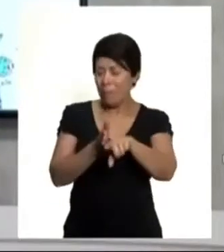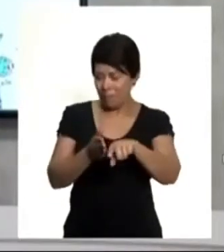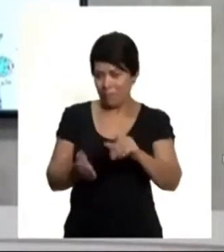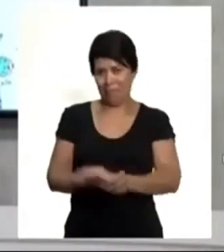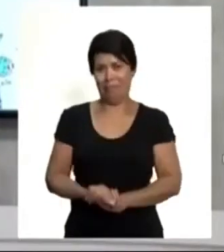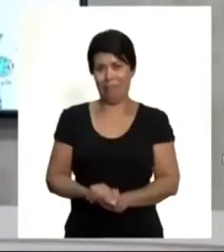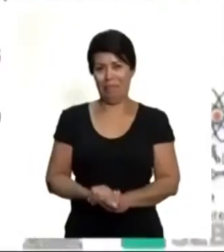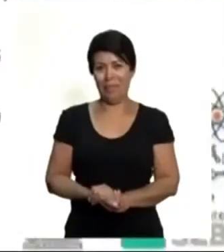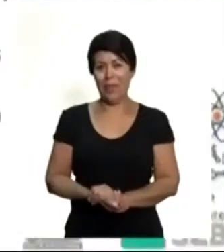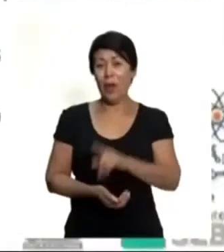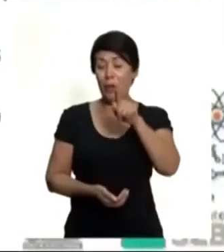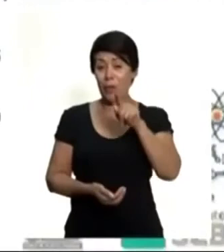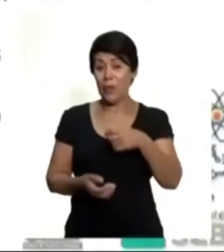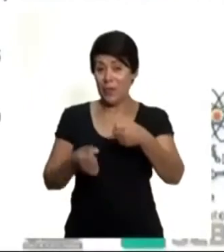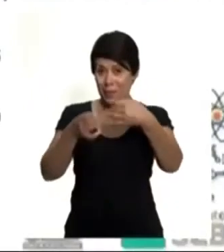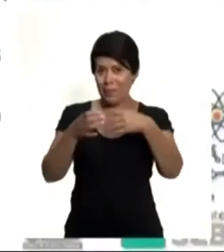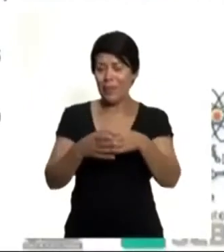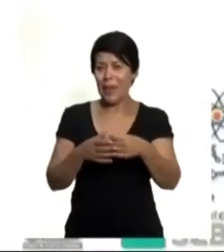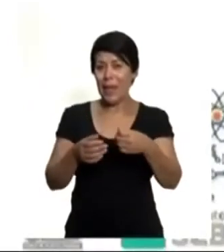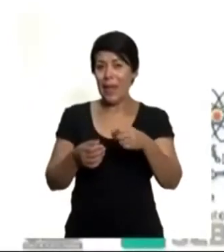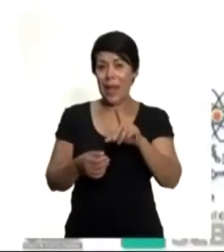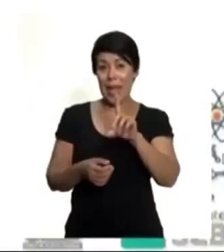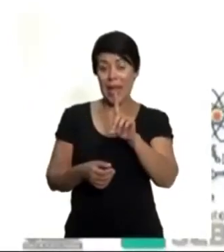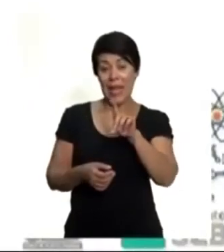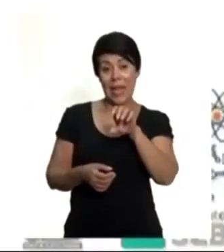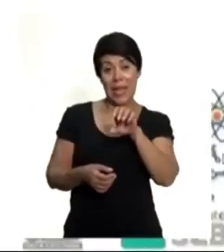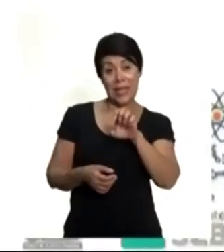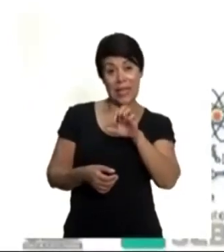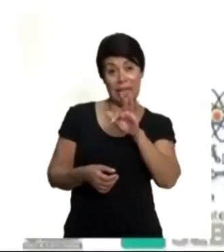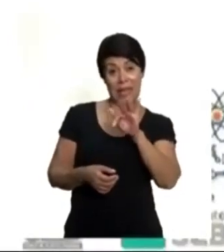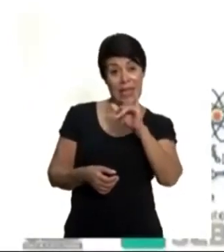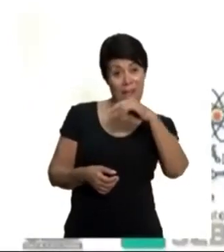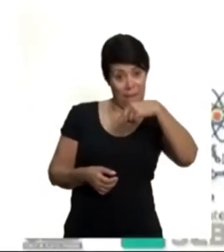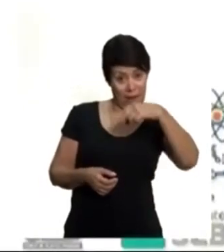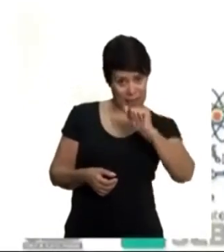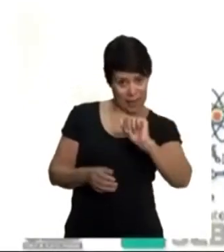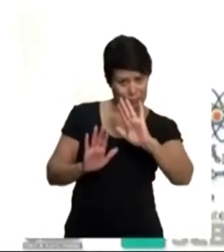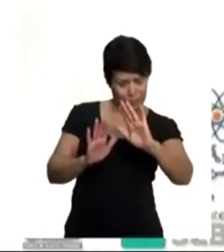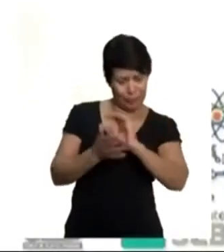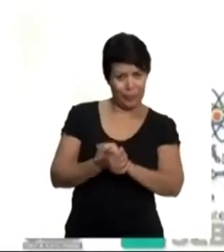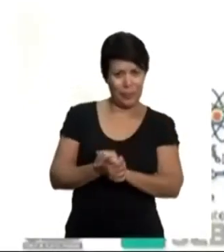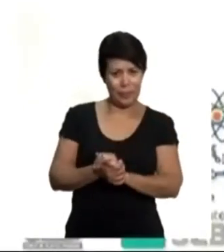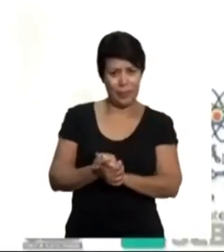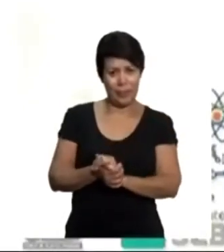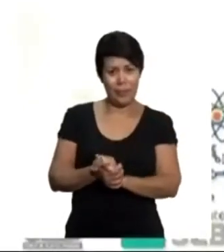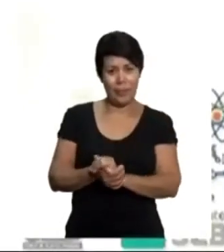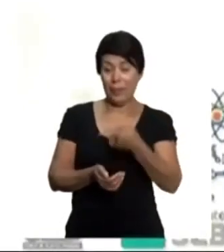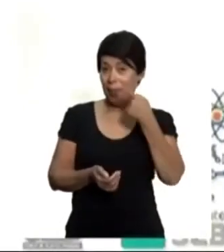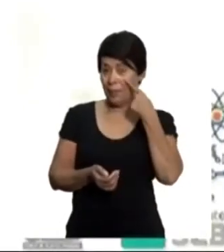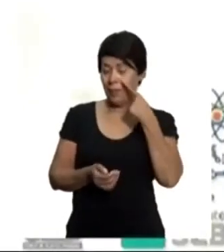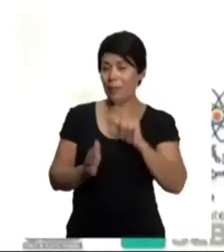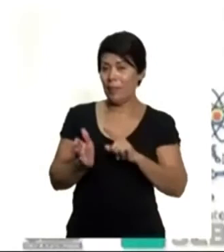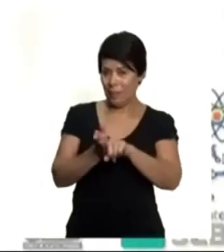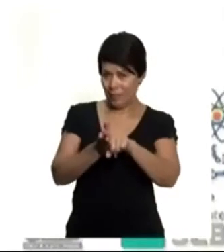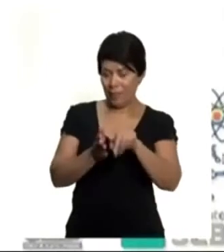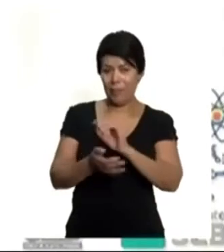né? Define, eu acho que a gente tem que definir aqui. Deixa eu ver se está fazendo uma pergunta. Pronto. Está dizendo assim,